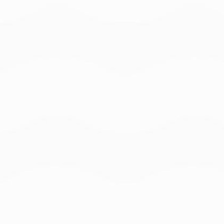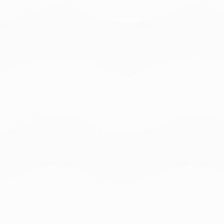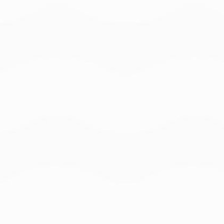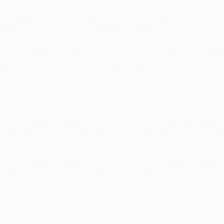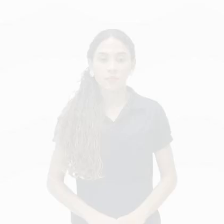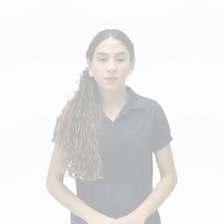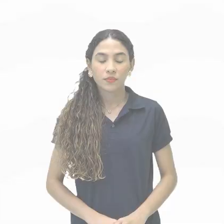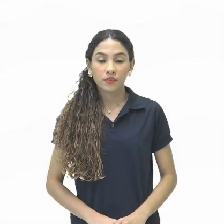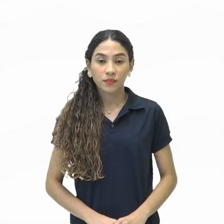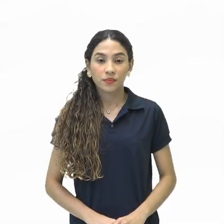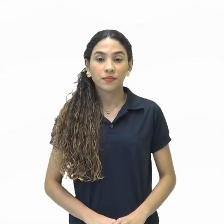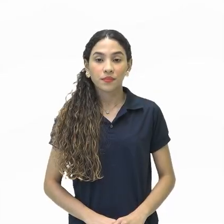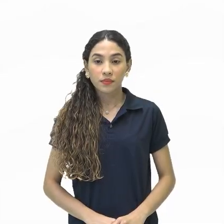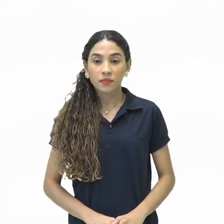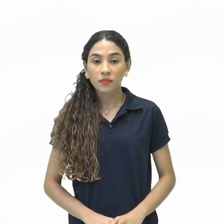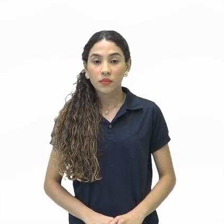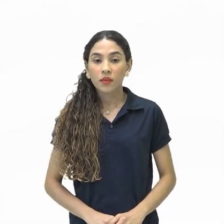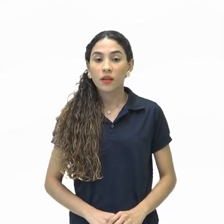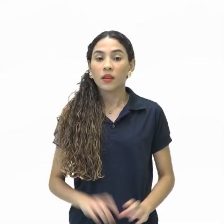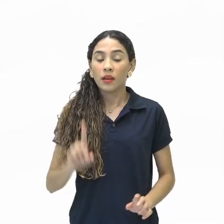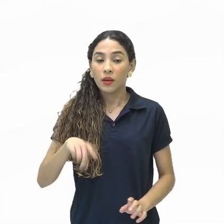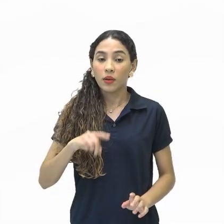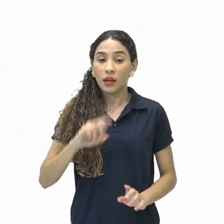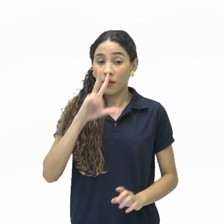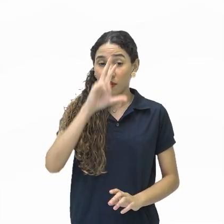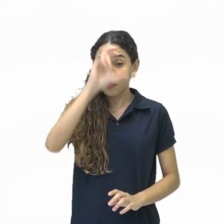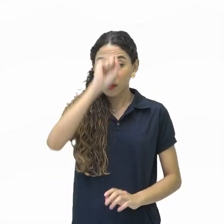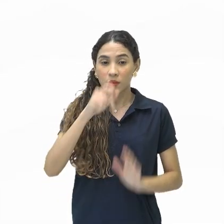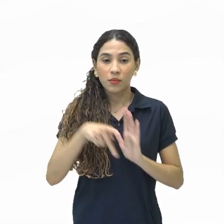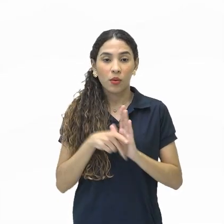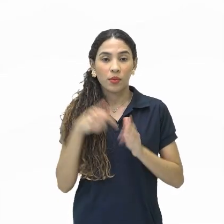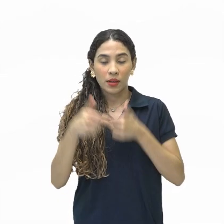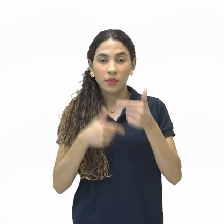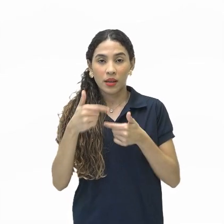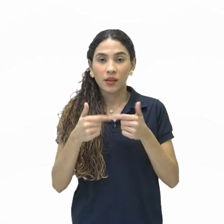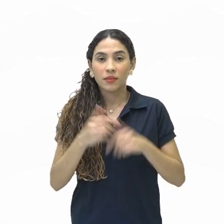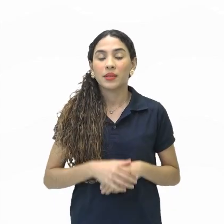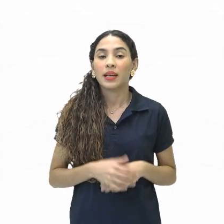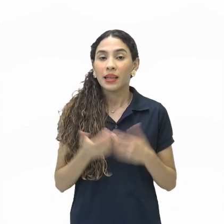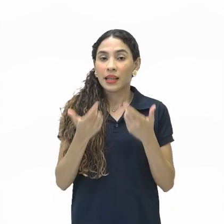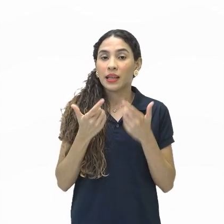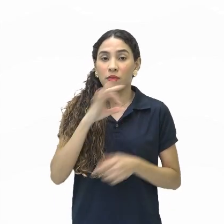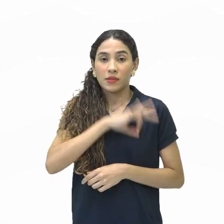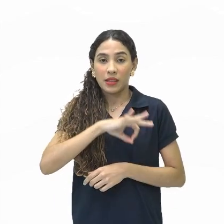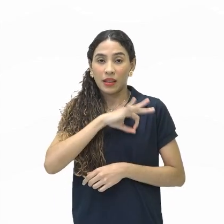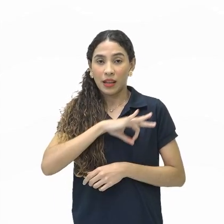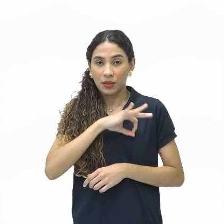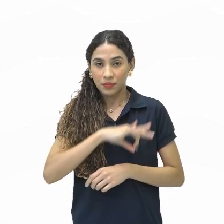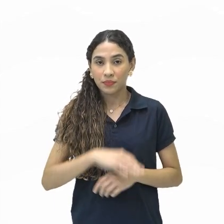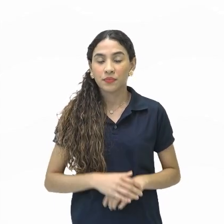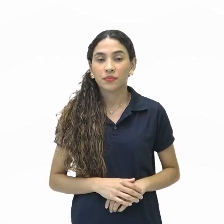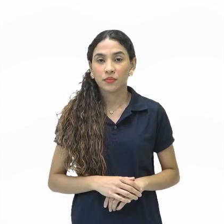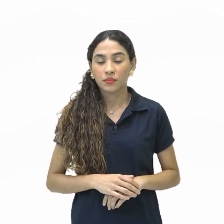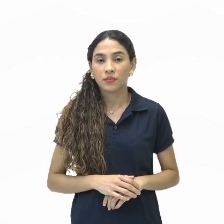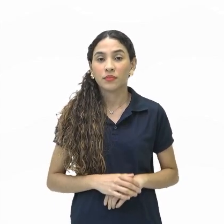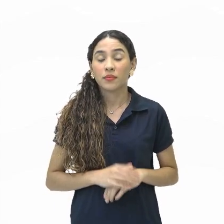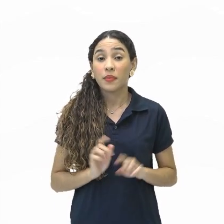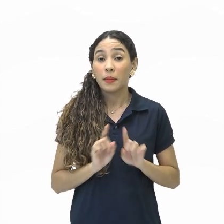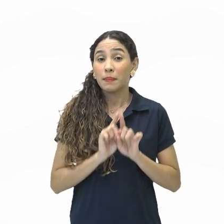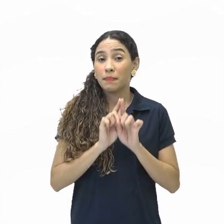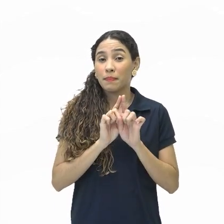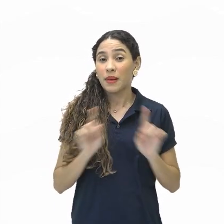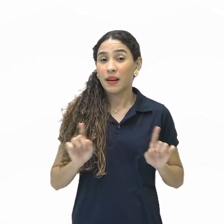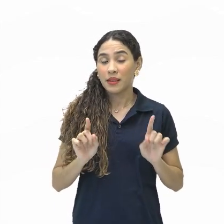o que ele tem, que é sua força de trabalho, em troca desse salário aí. Só